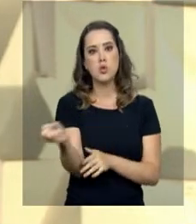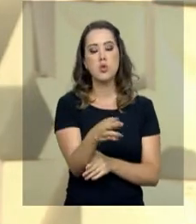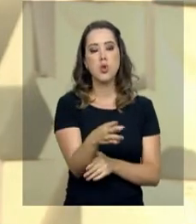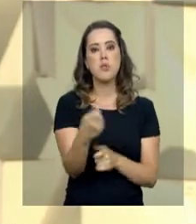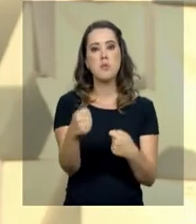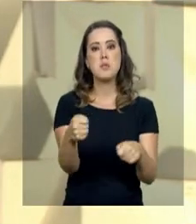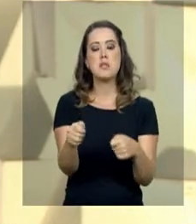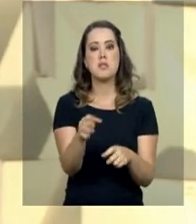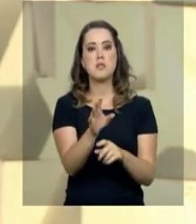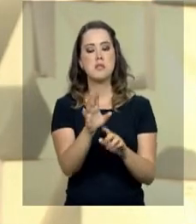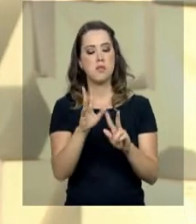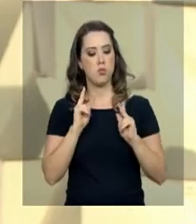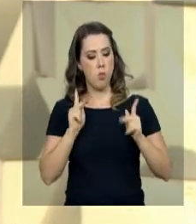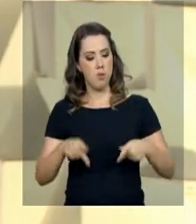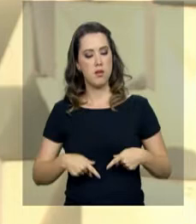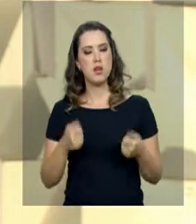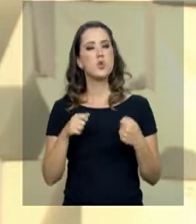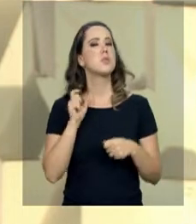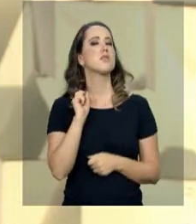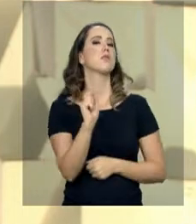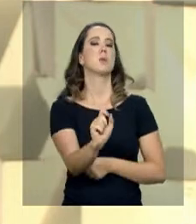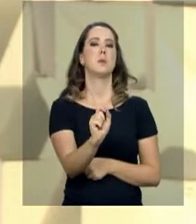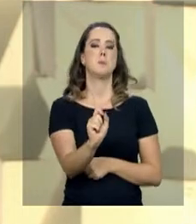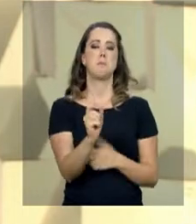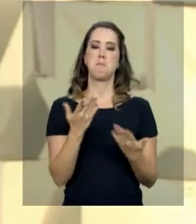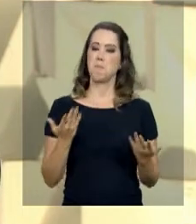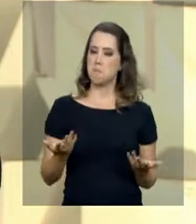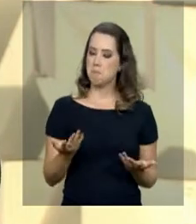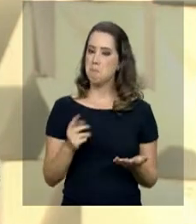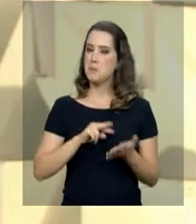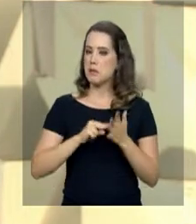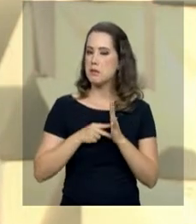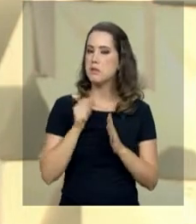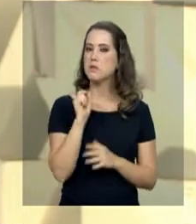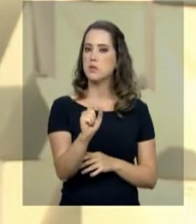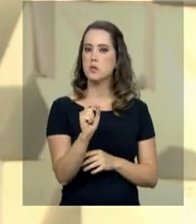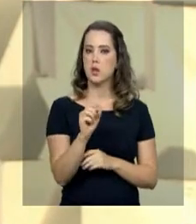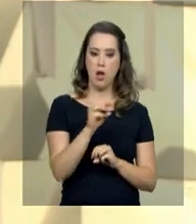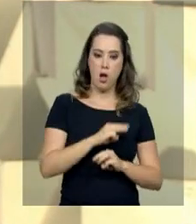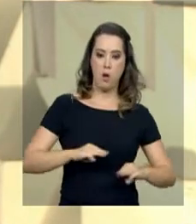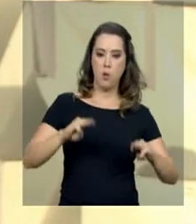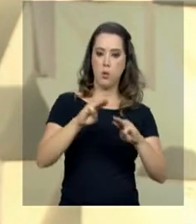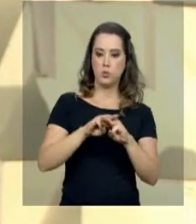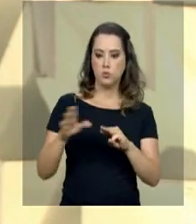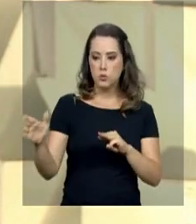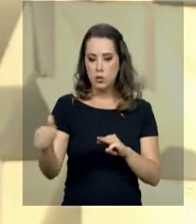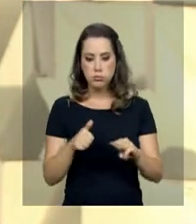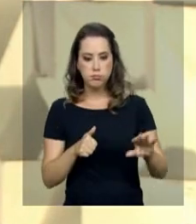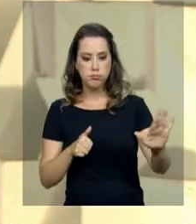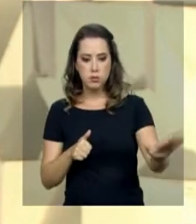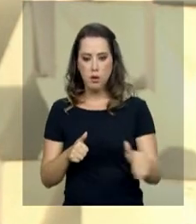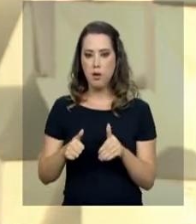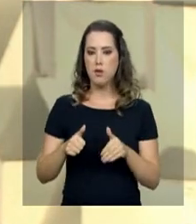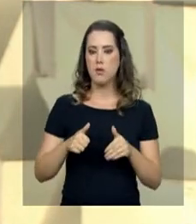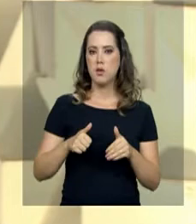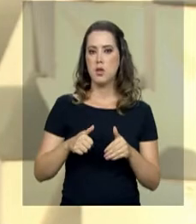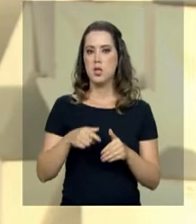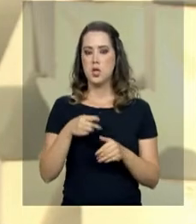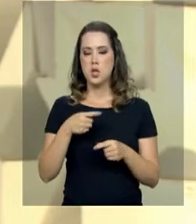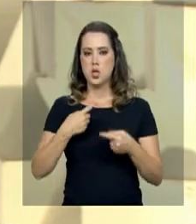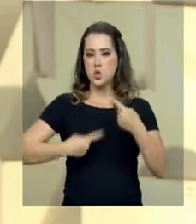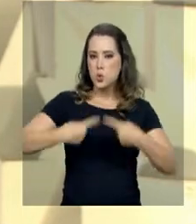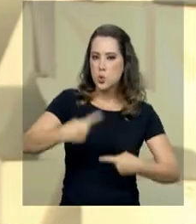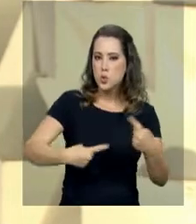humanidade, se é que eu posso usar essa expressão. Isso quer dizer o quê? A ONU foi assumindo tarefas que envolviam a discussão sobre os direitos das